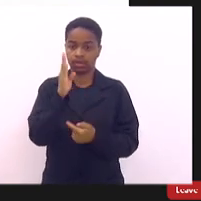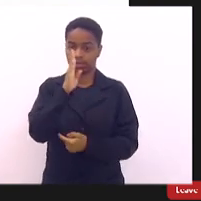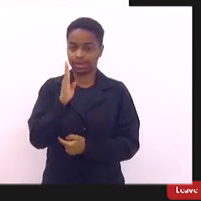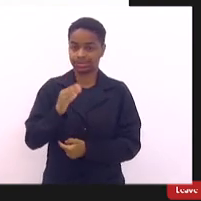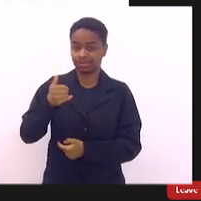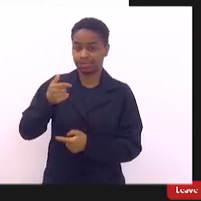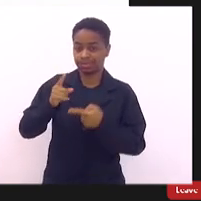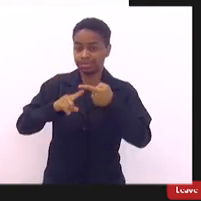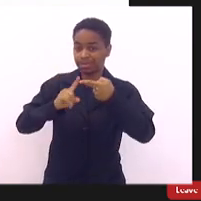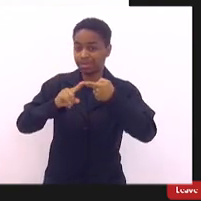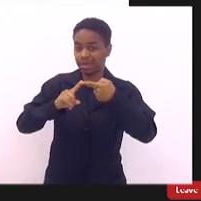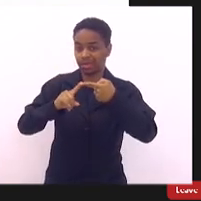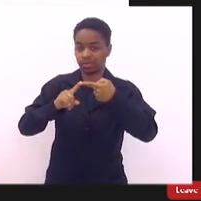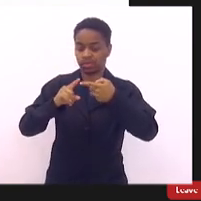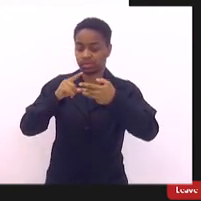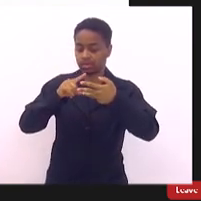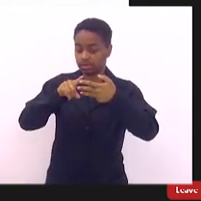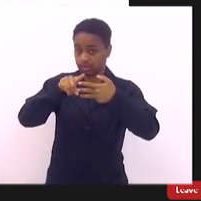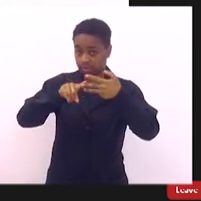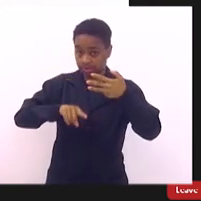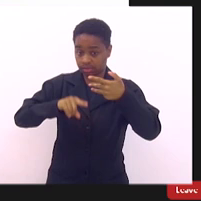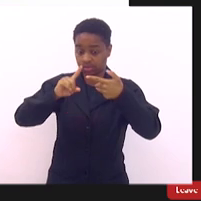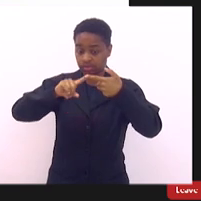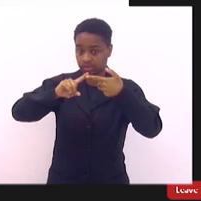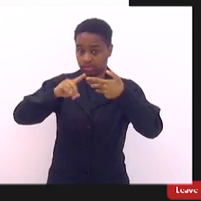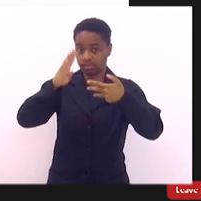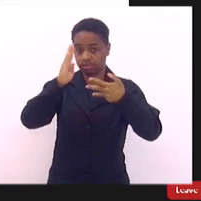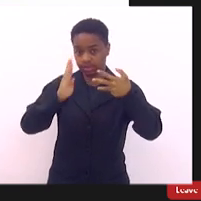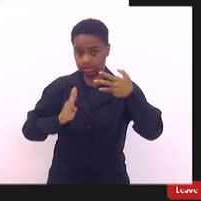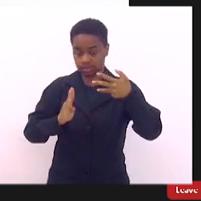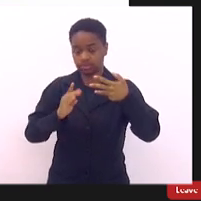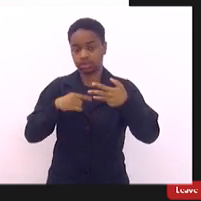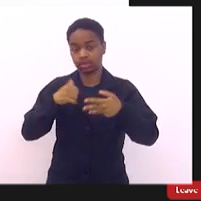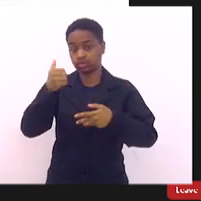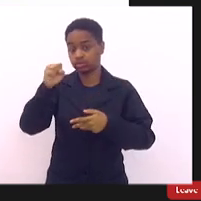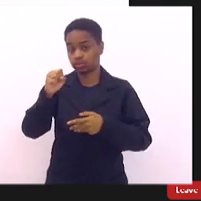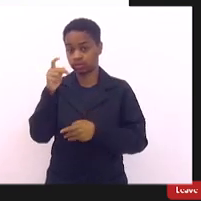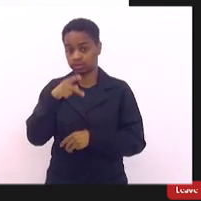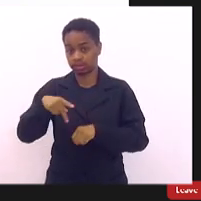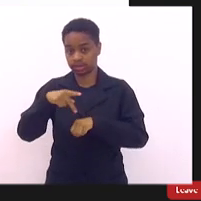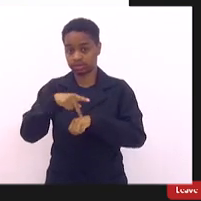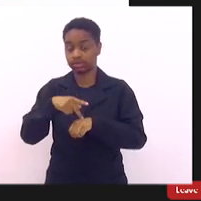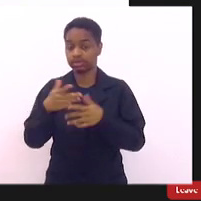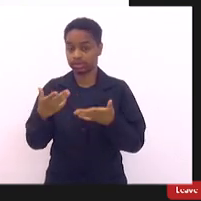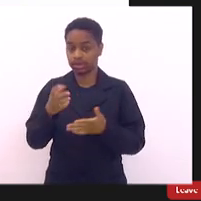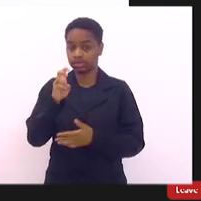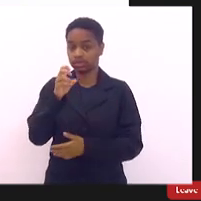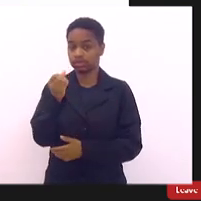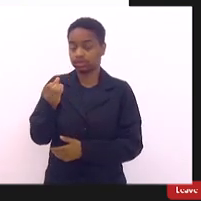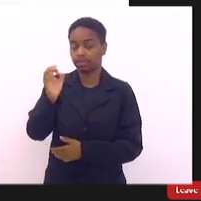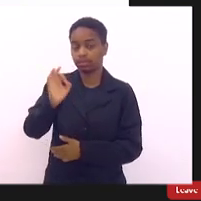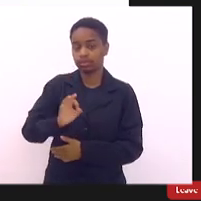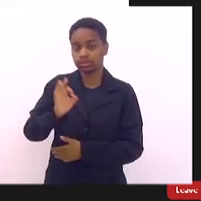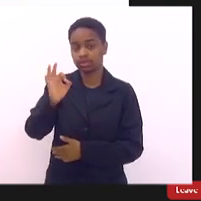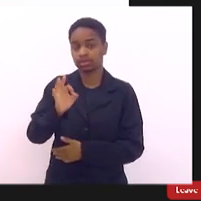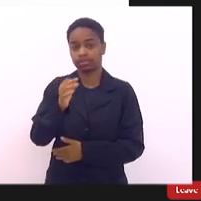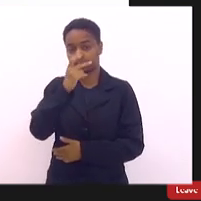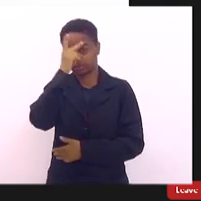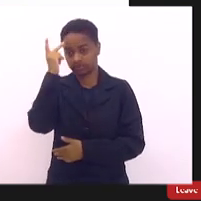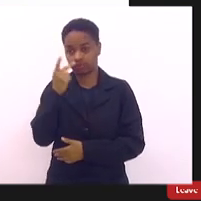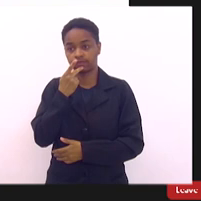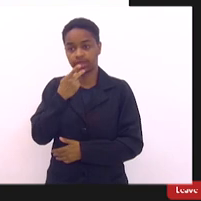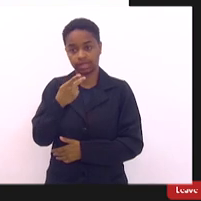liderando os números dentro desses 18 países. Então, a gente está falando de 56% das pessoas falando que